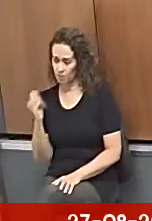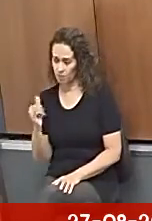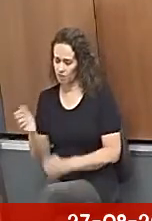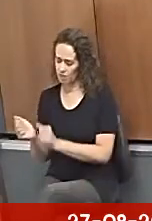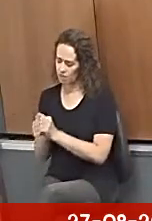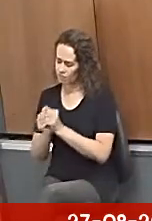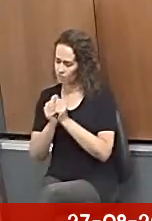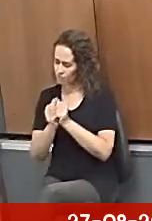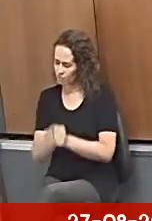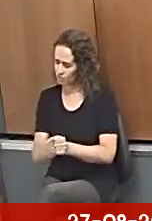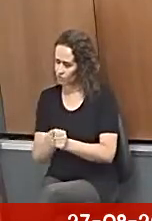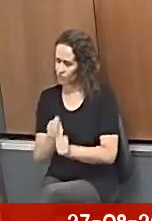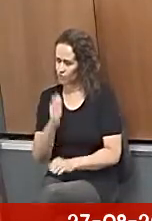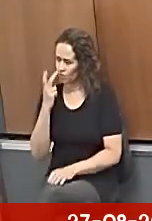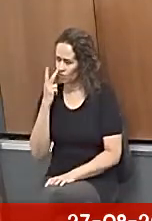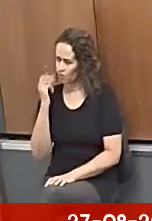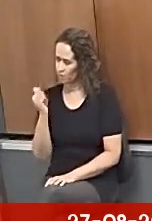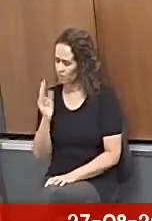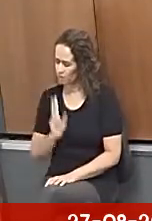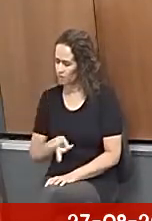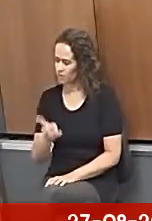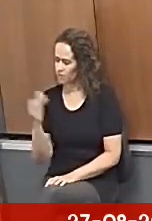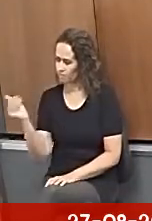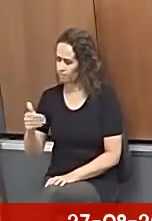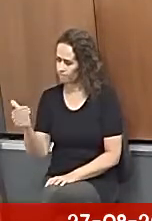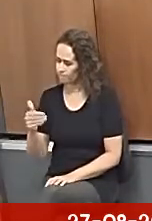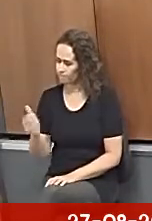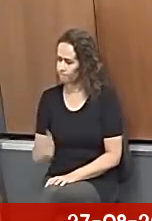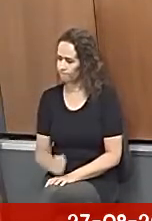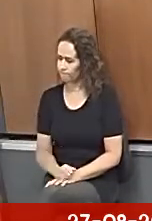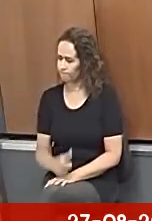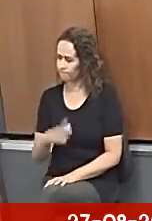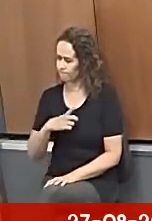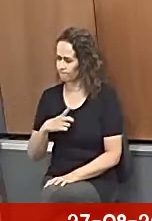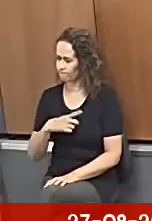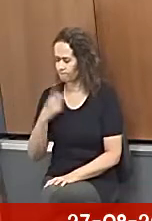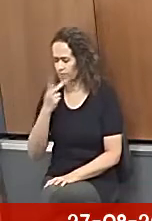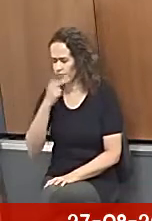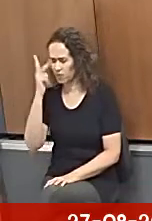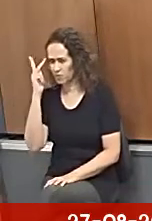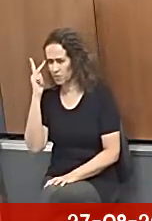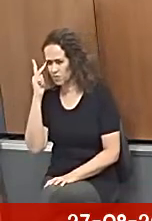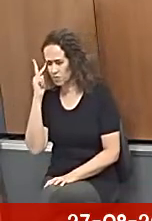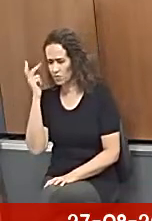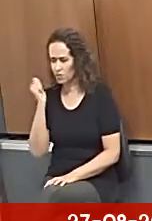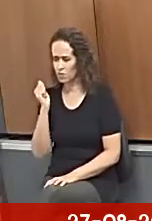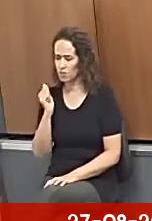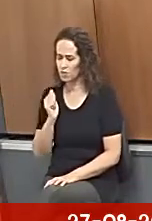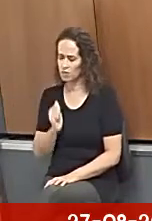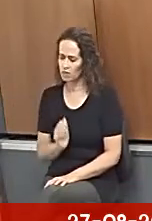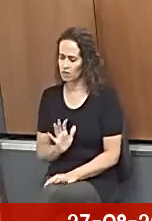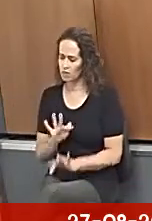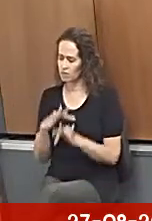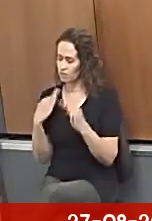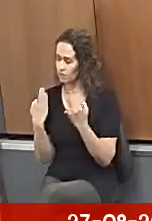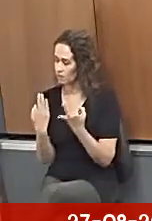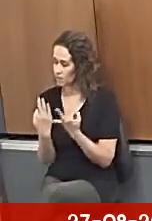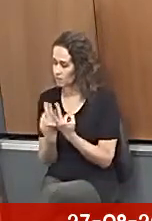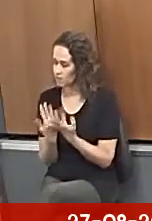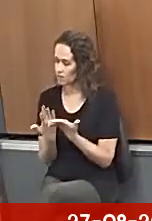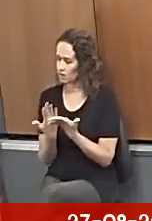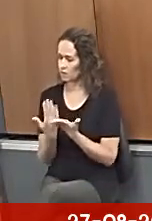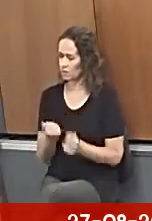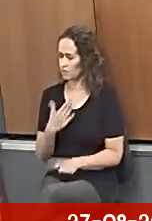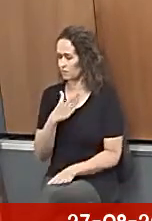meu pai tem ido mineirão comigo nós perdemos uma pessoa muito importante que a mama a italiana prima do